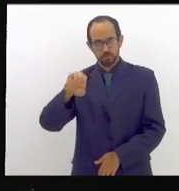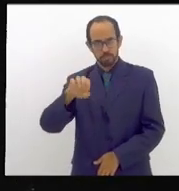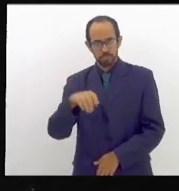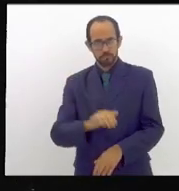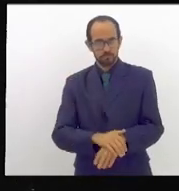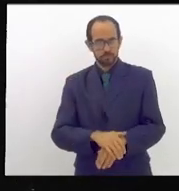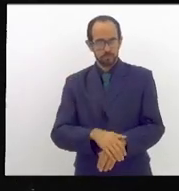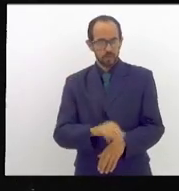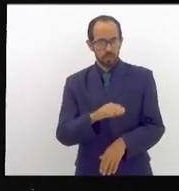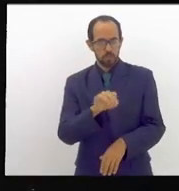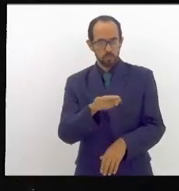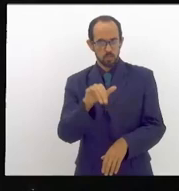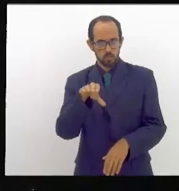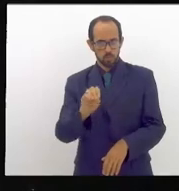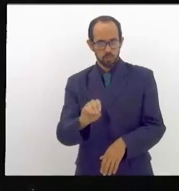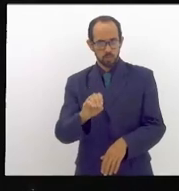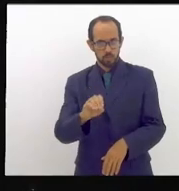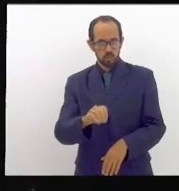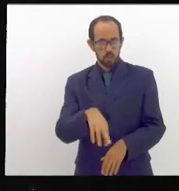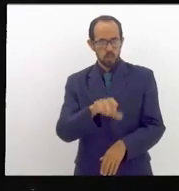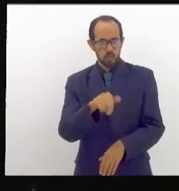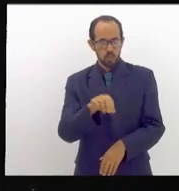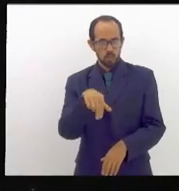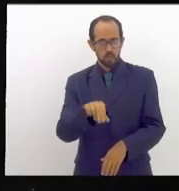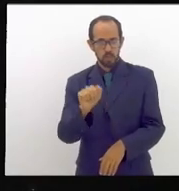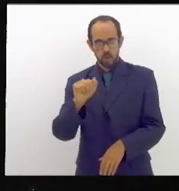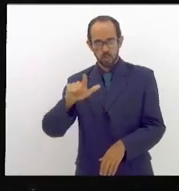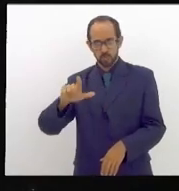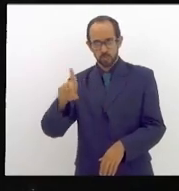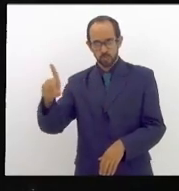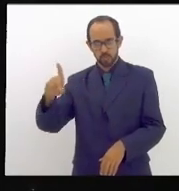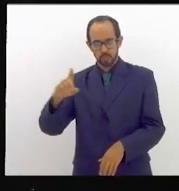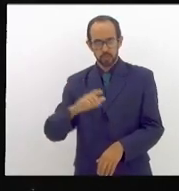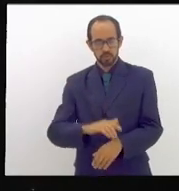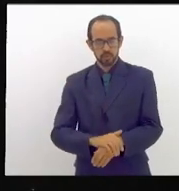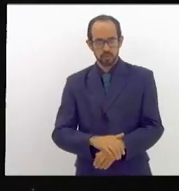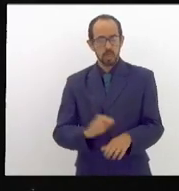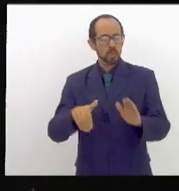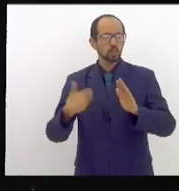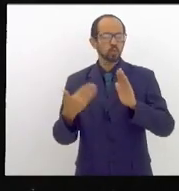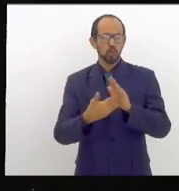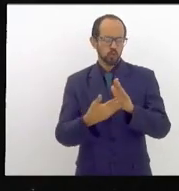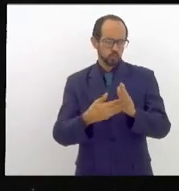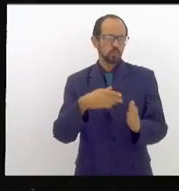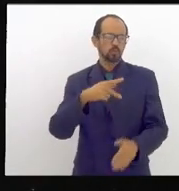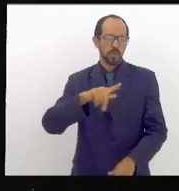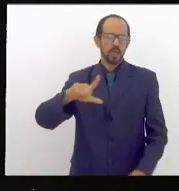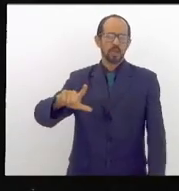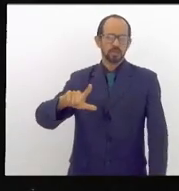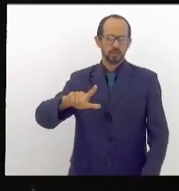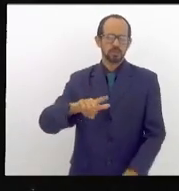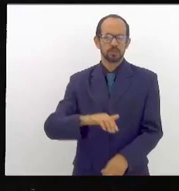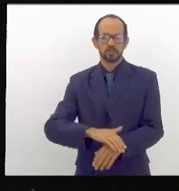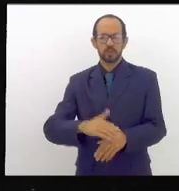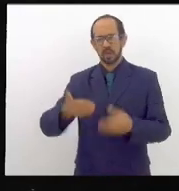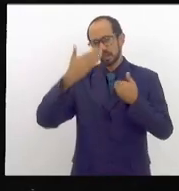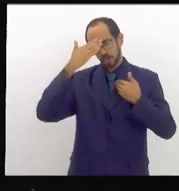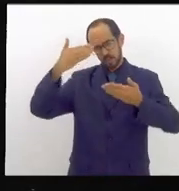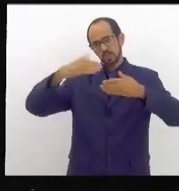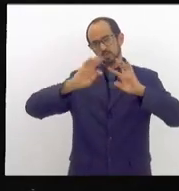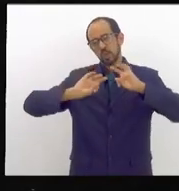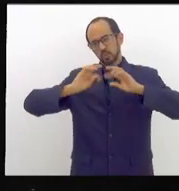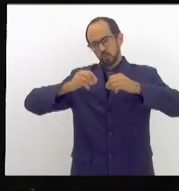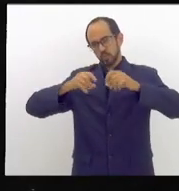a elady Ronald enfim a todo PL Agradeço a todos os funcionários